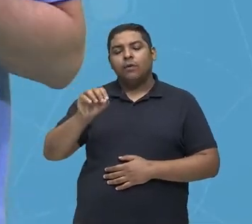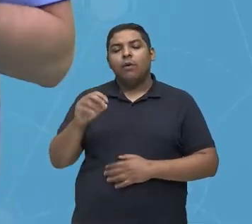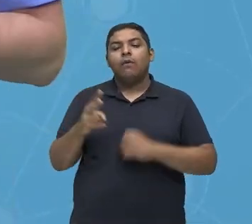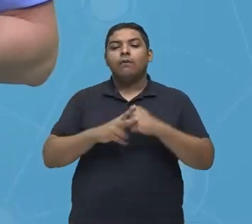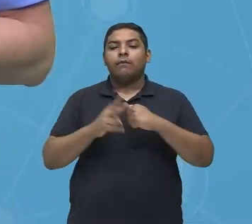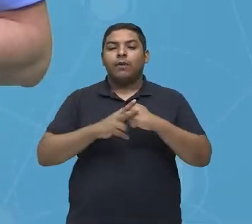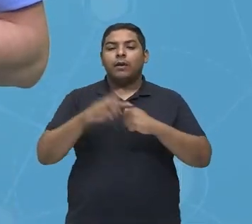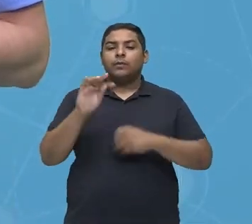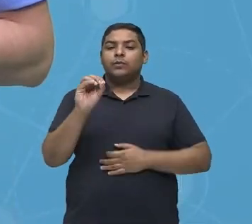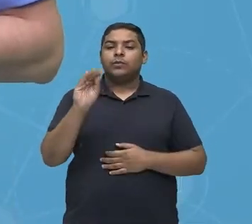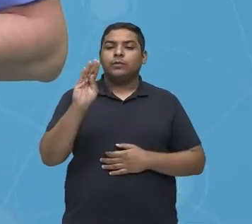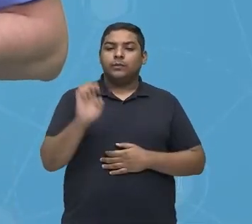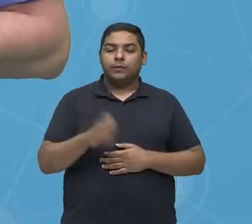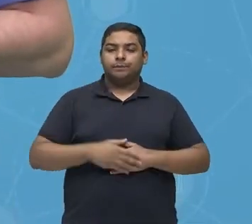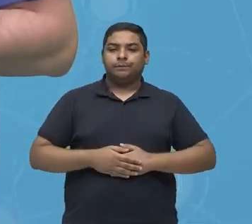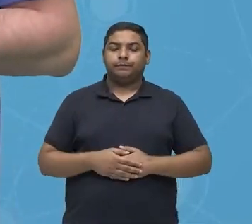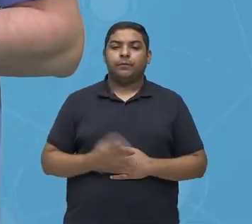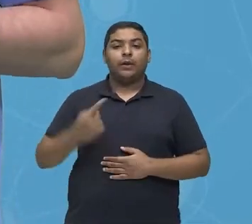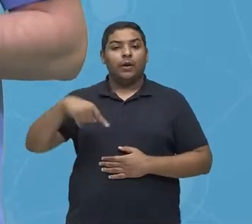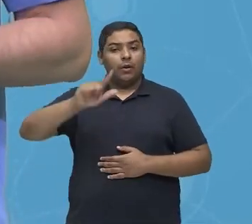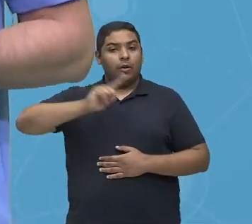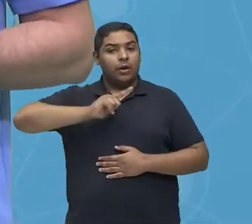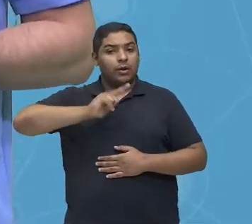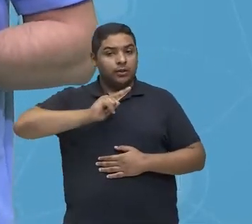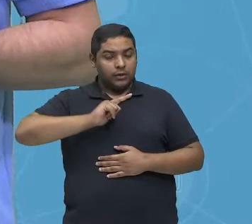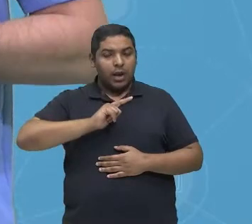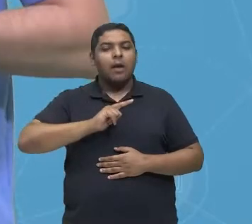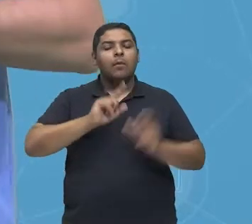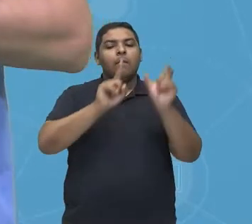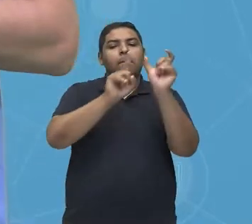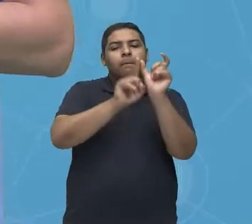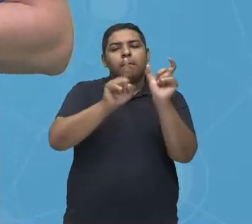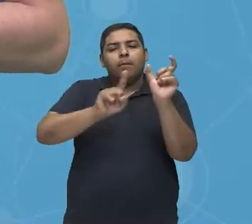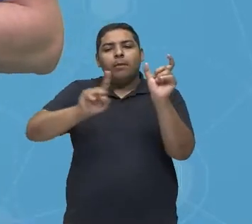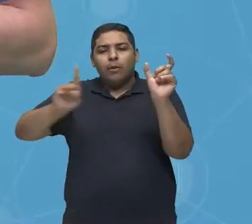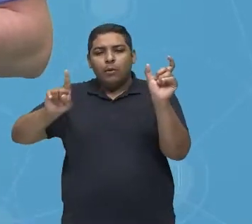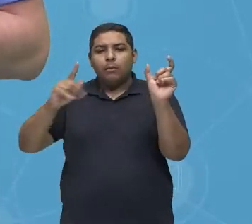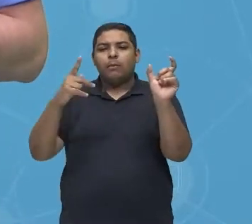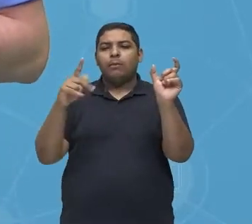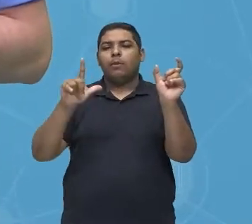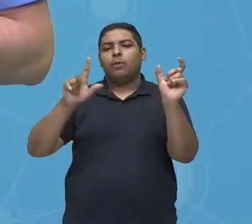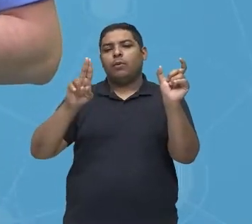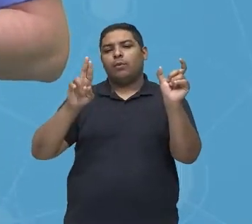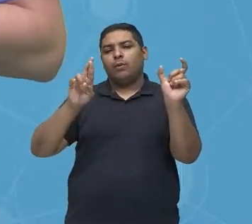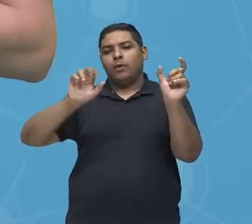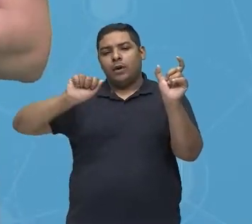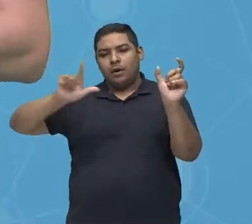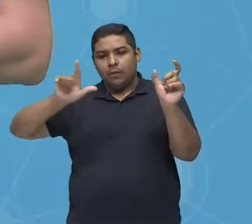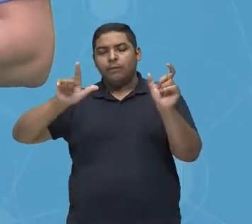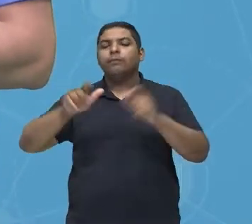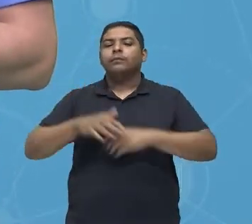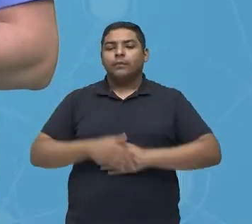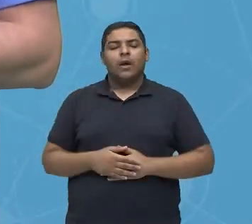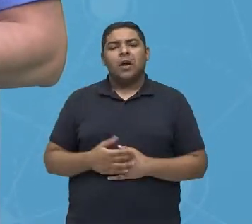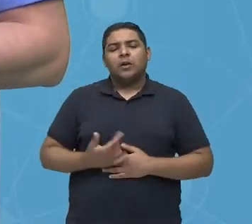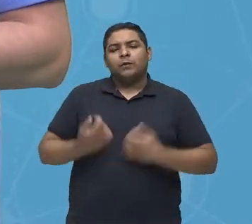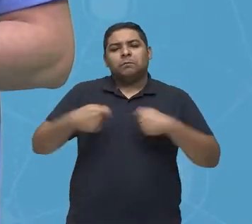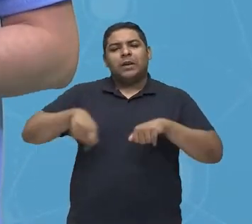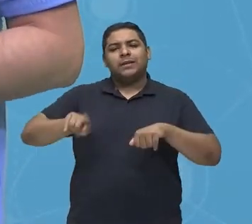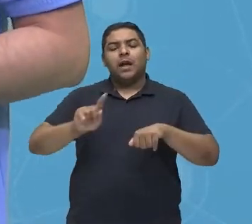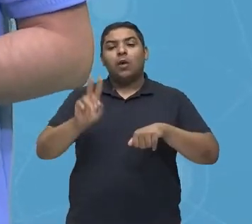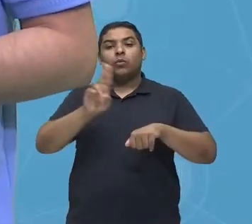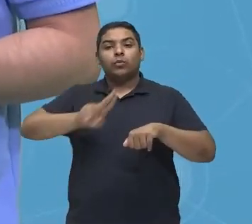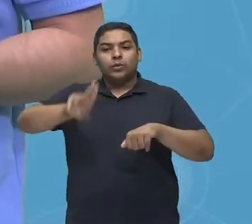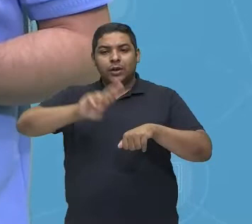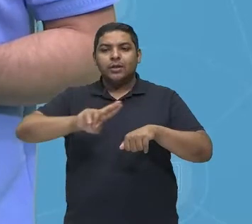certo? Só que nós temos, então, além do singular, nós temos o plural, né? Quando o sujeito for plural, aí eu não vou utilizar mais o was e vou utilizar